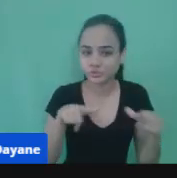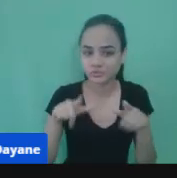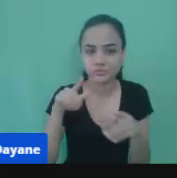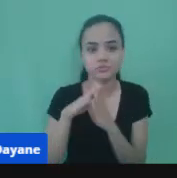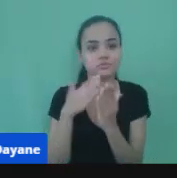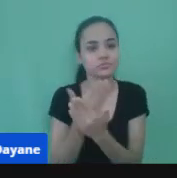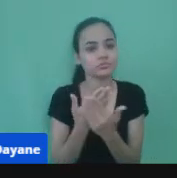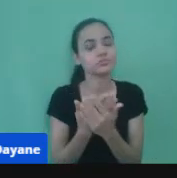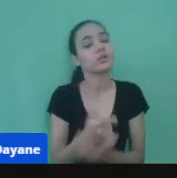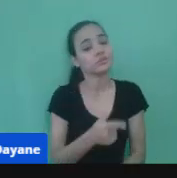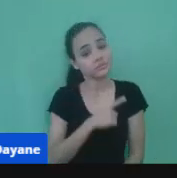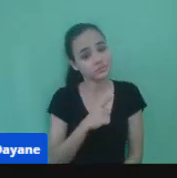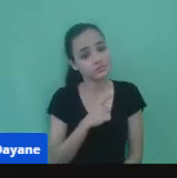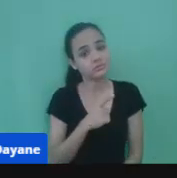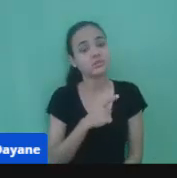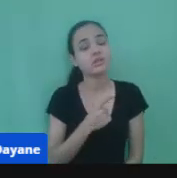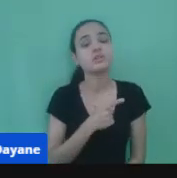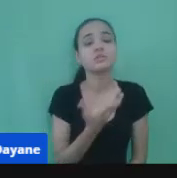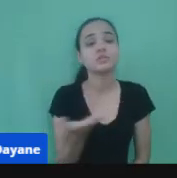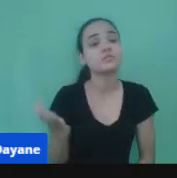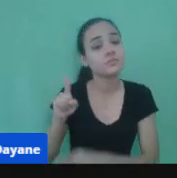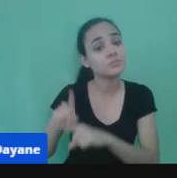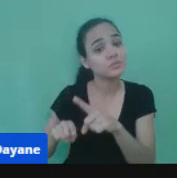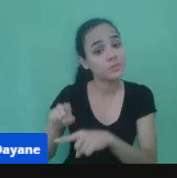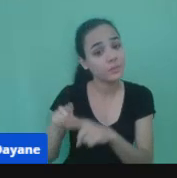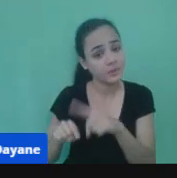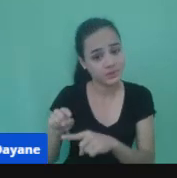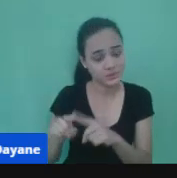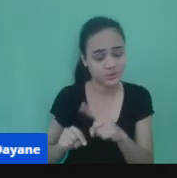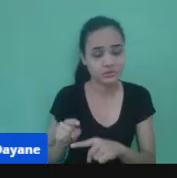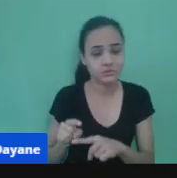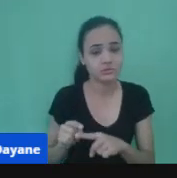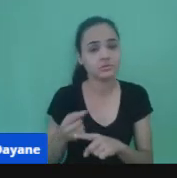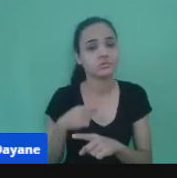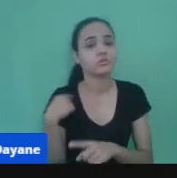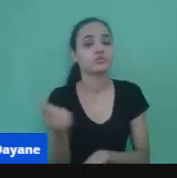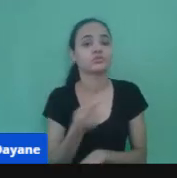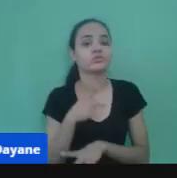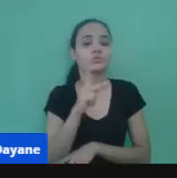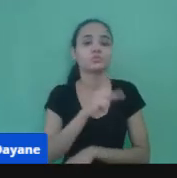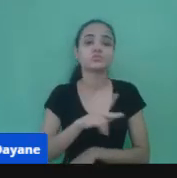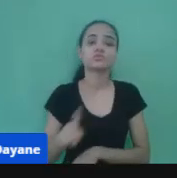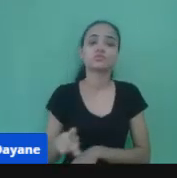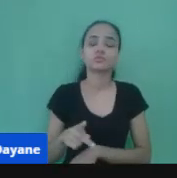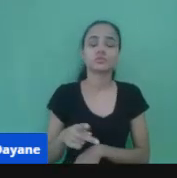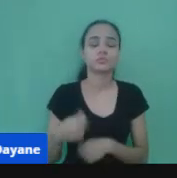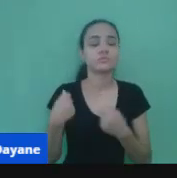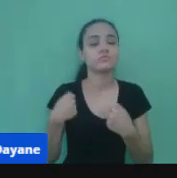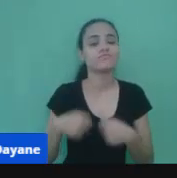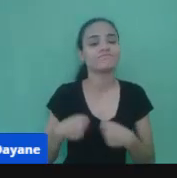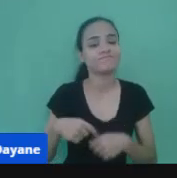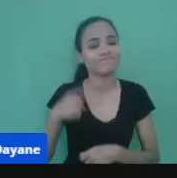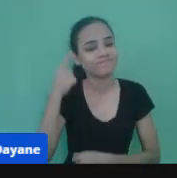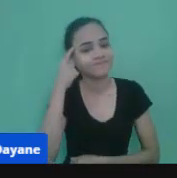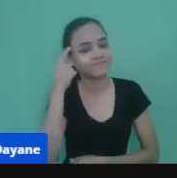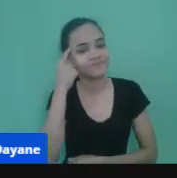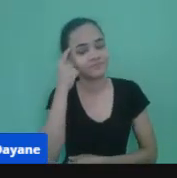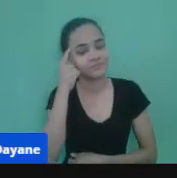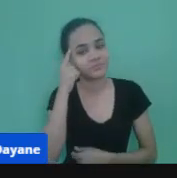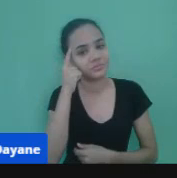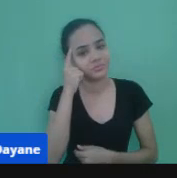enquanto professores, podemos começar a pensar até onde podemos negligenciar